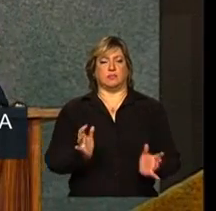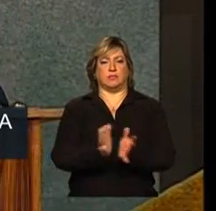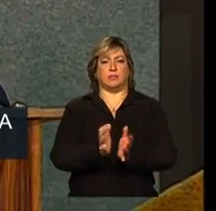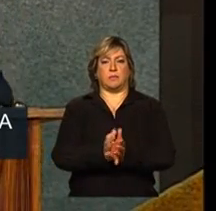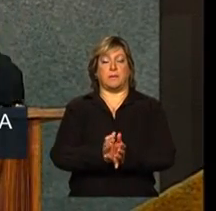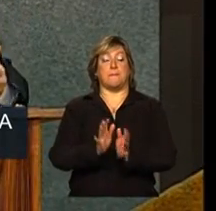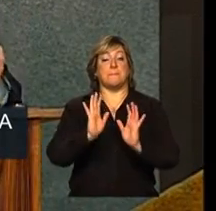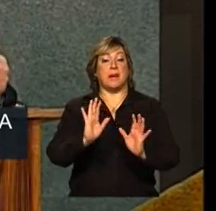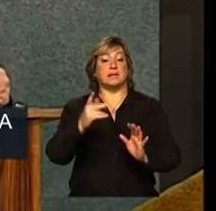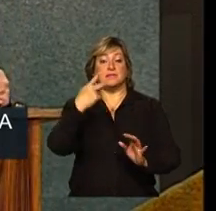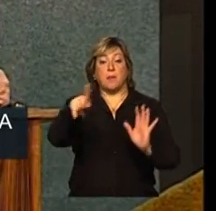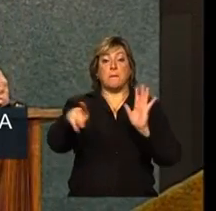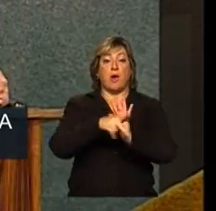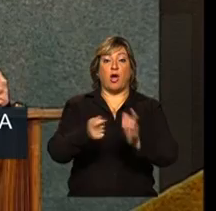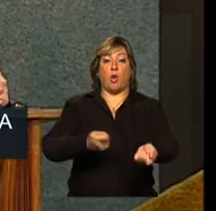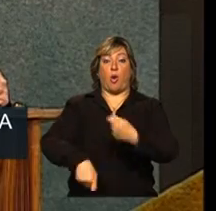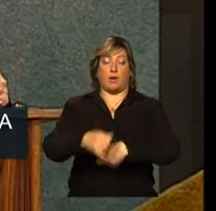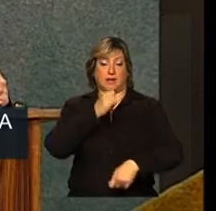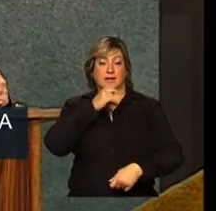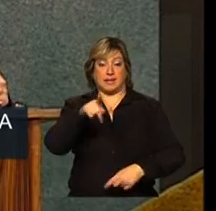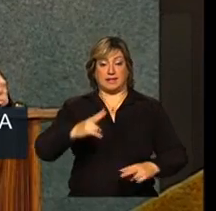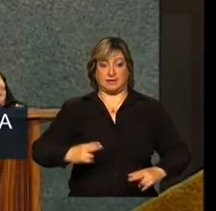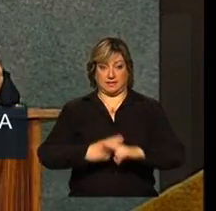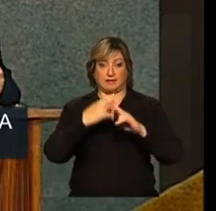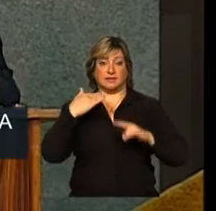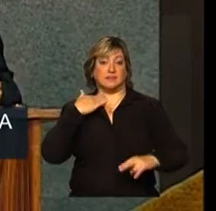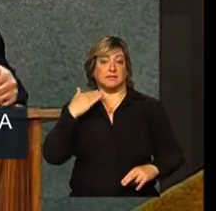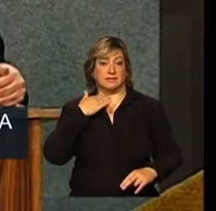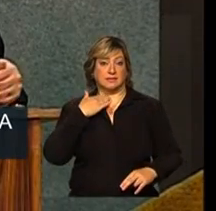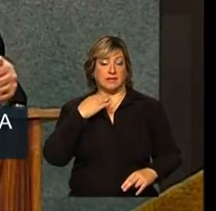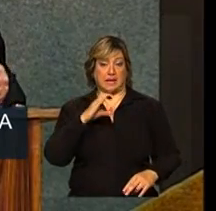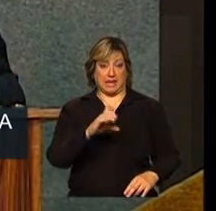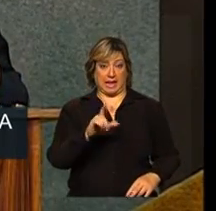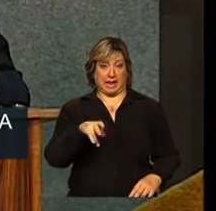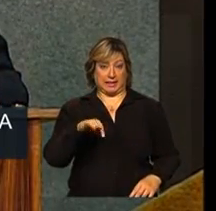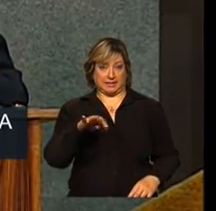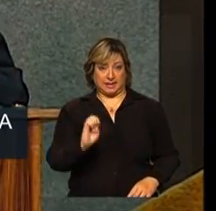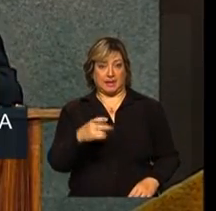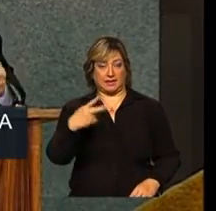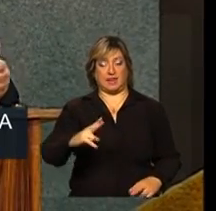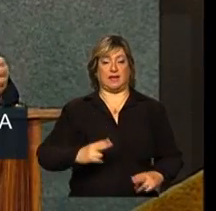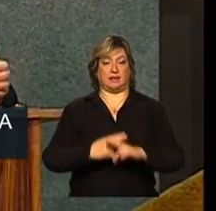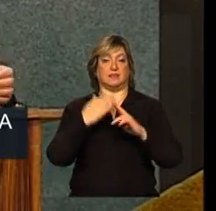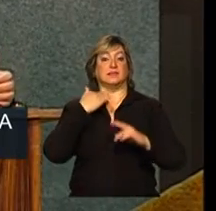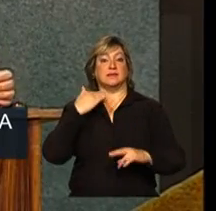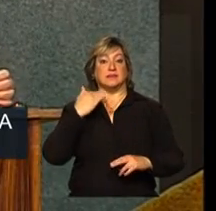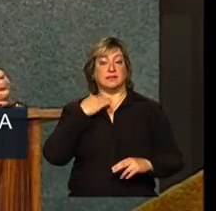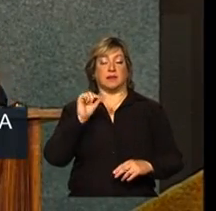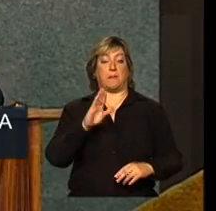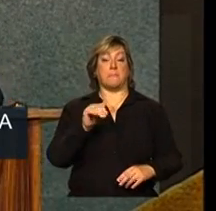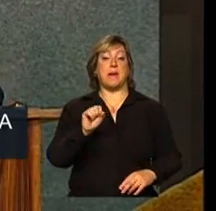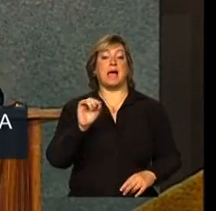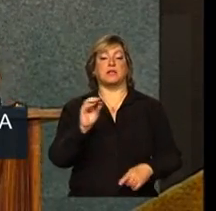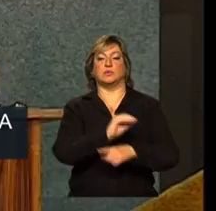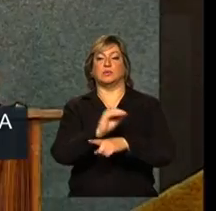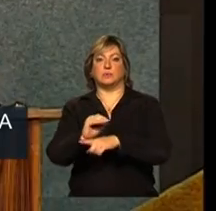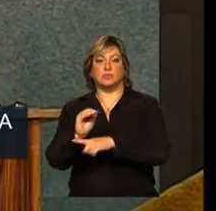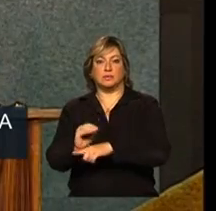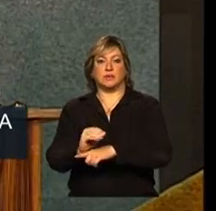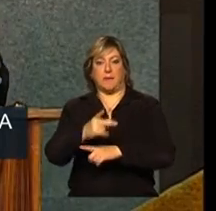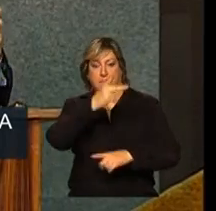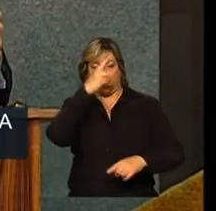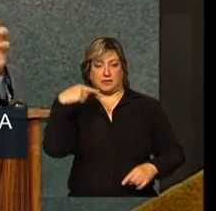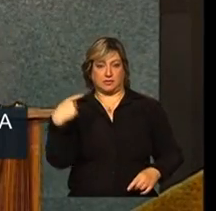negócio, como a Caixa Econômica, por exemplo. O cliente da Caixa Econômica, a base de sustentação de clientes da